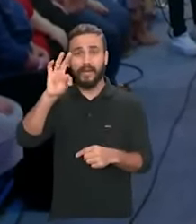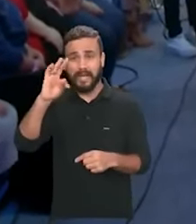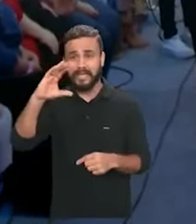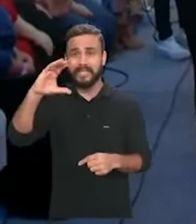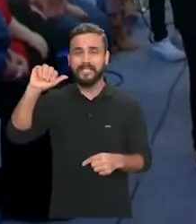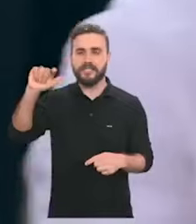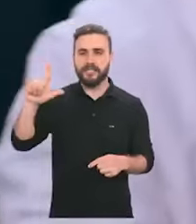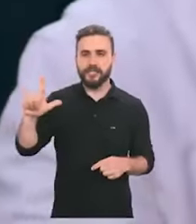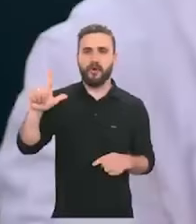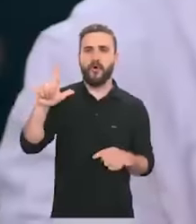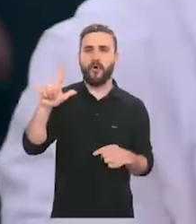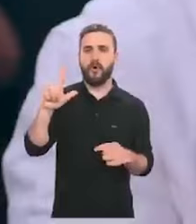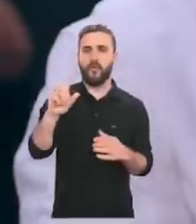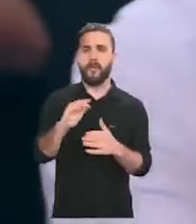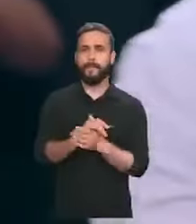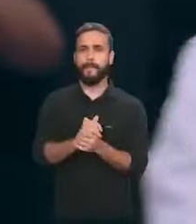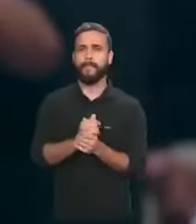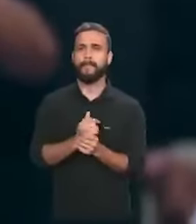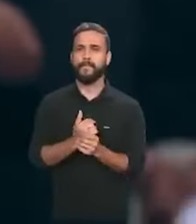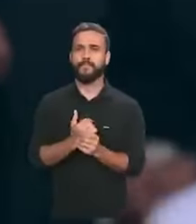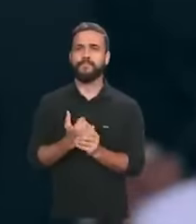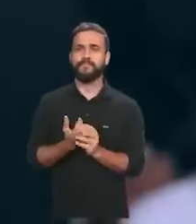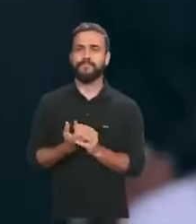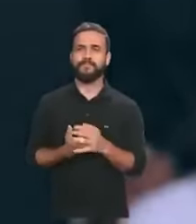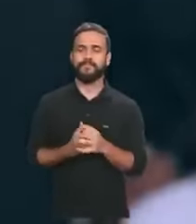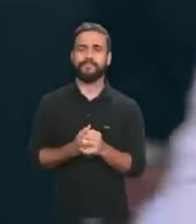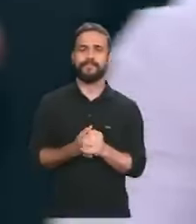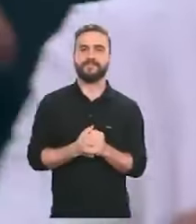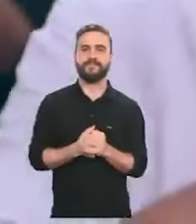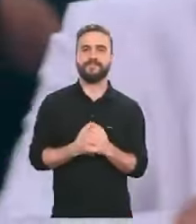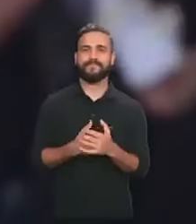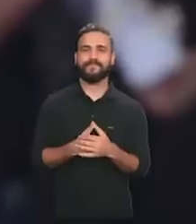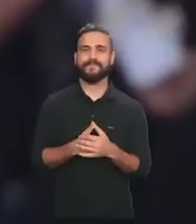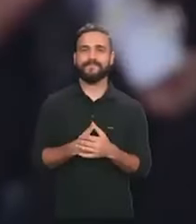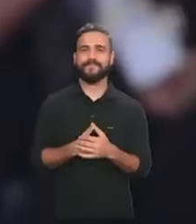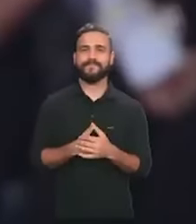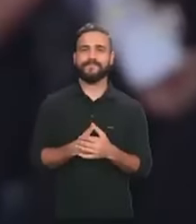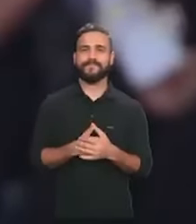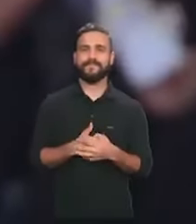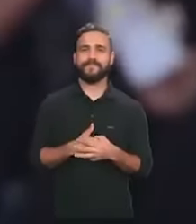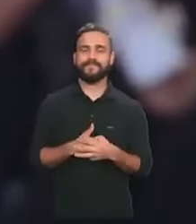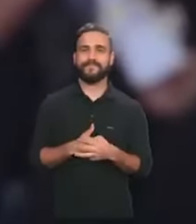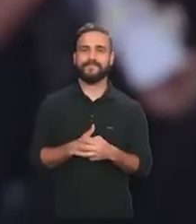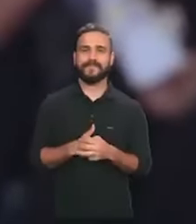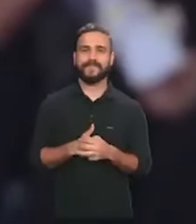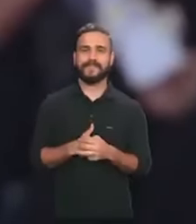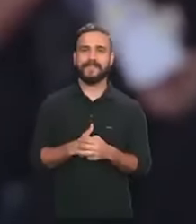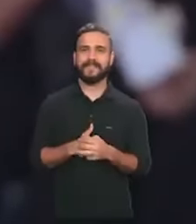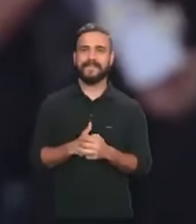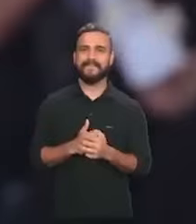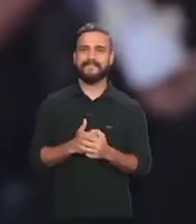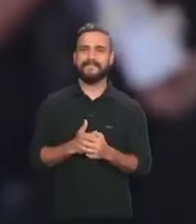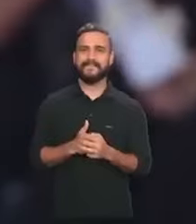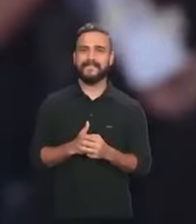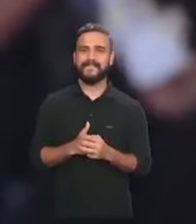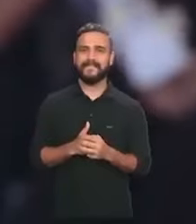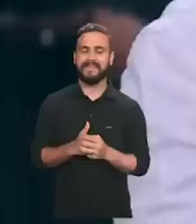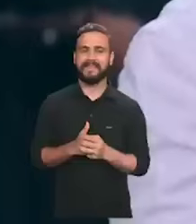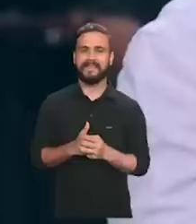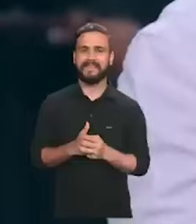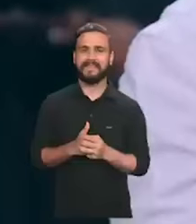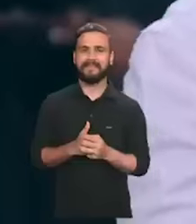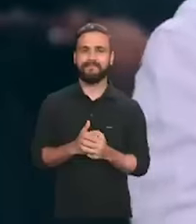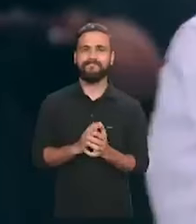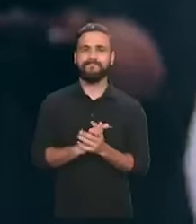tem interesse no evangelho. Daí eu acompanho e falo assim, hoje não se prega mais sobre a volta de Jesus. E eu já lhe acompanho há